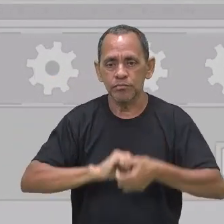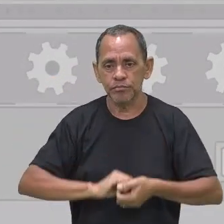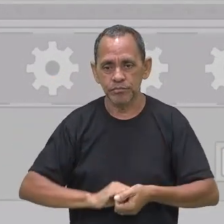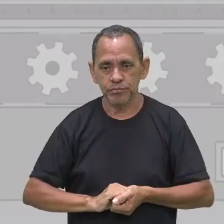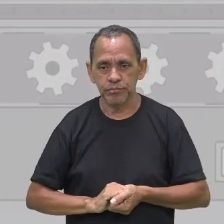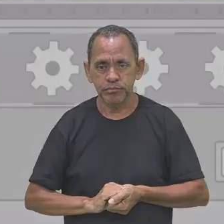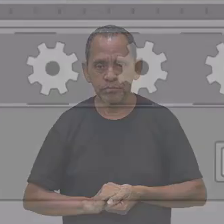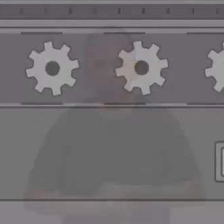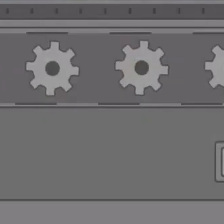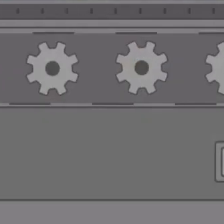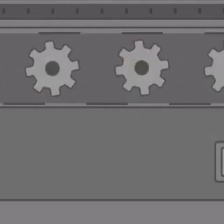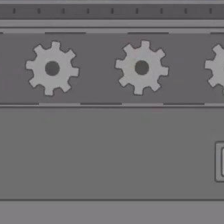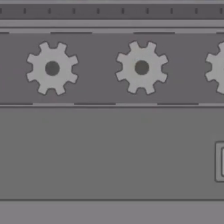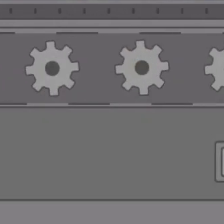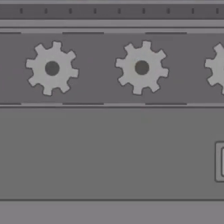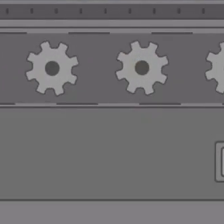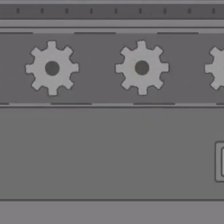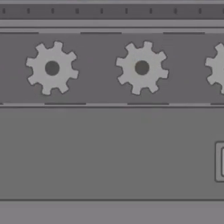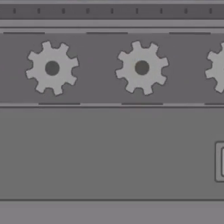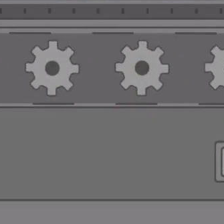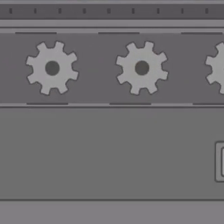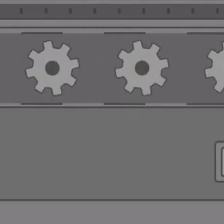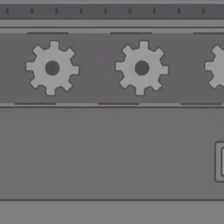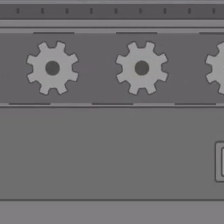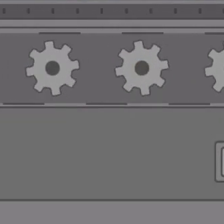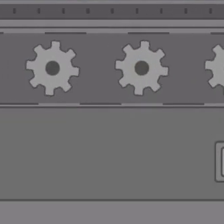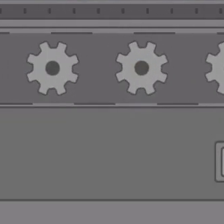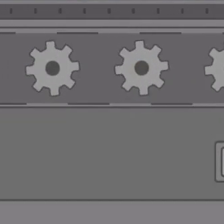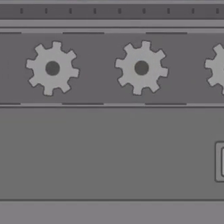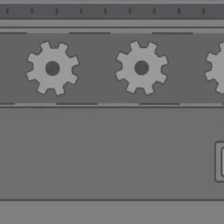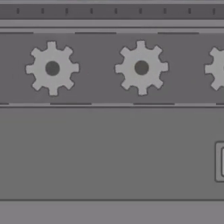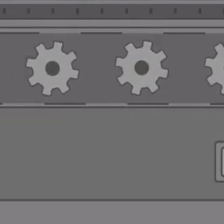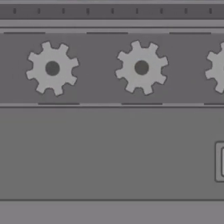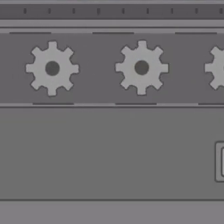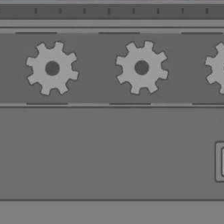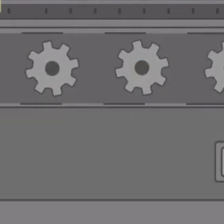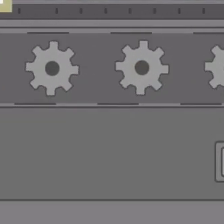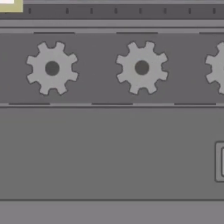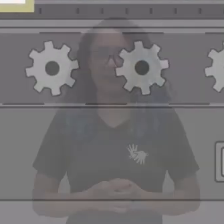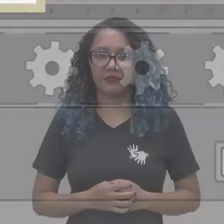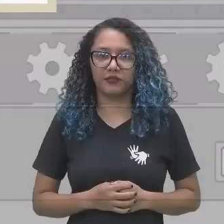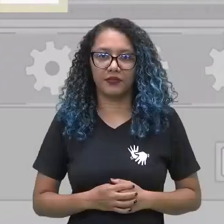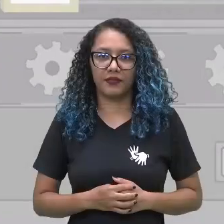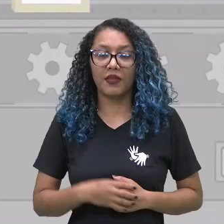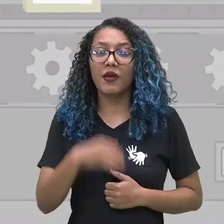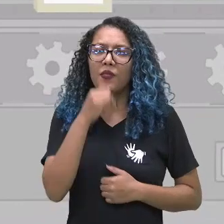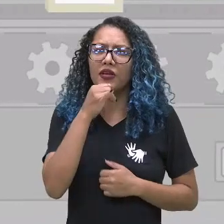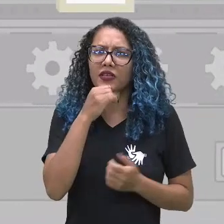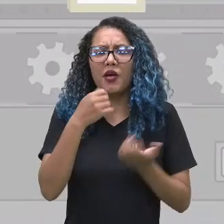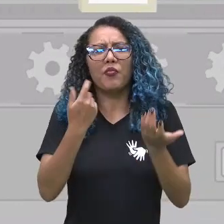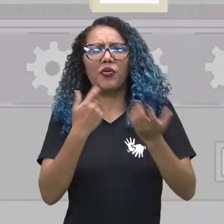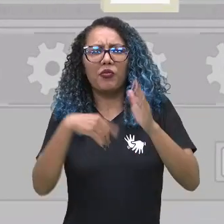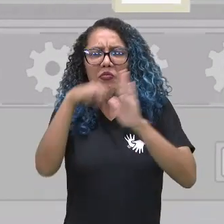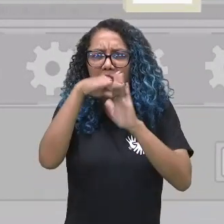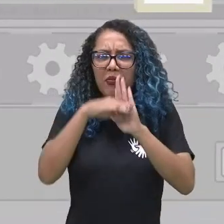tarde, né? Os programas dominicais da televisão, que vão fazer com que você